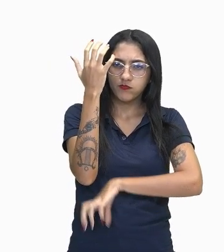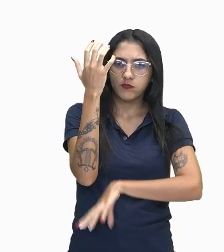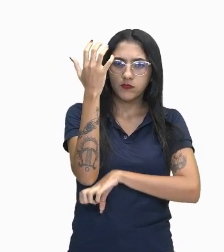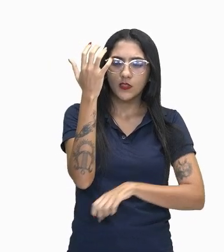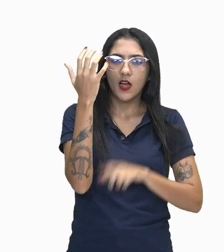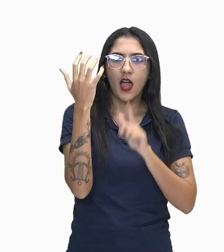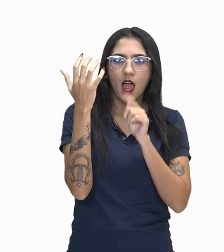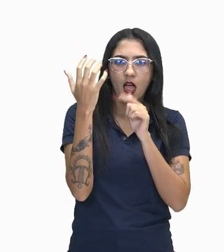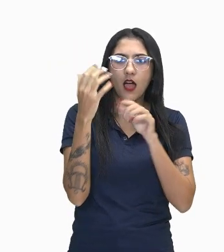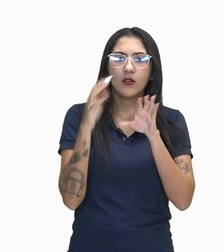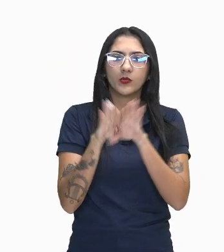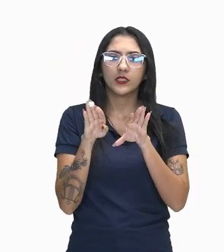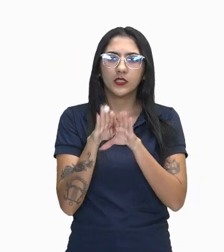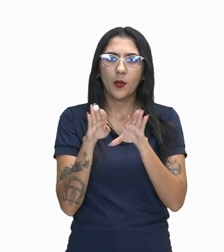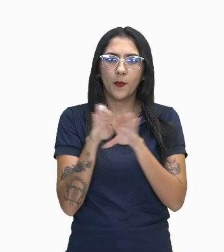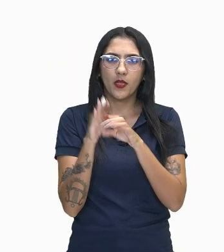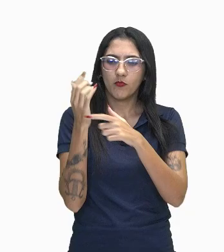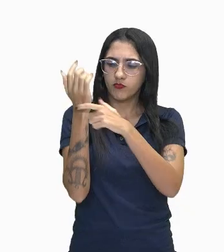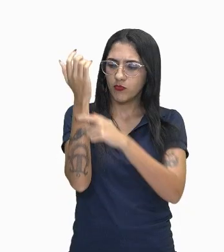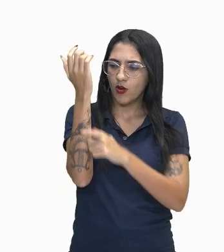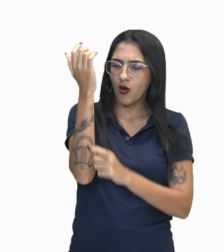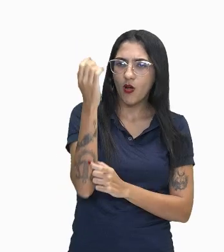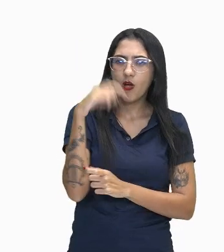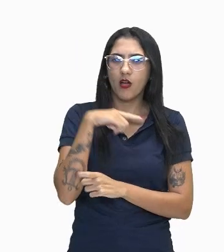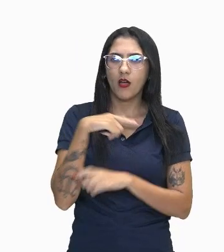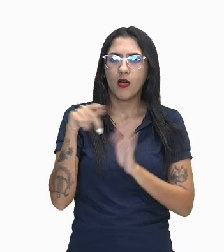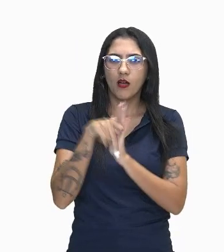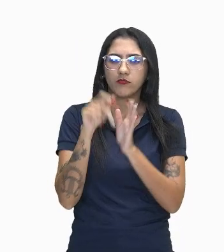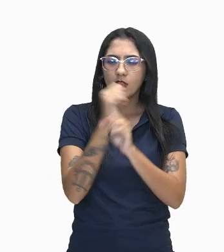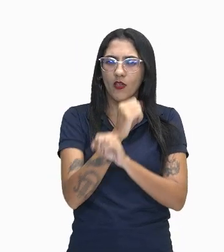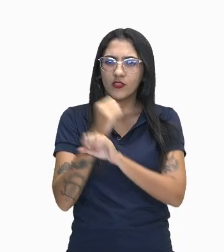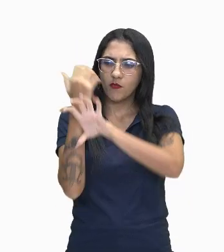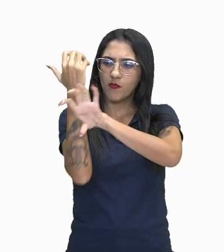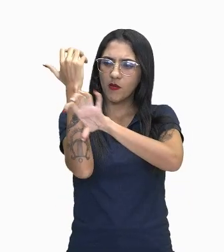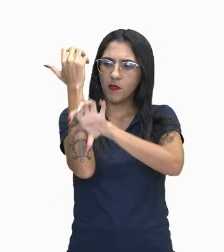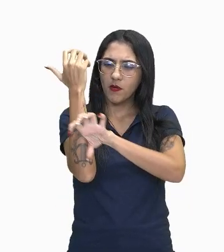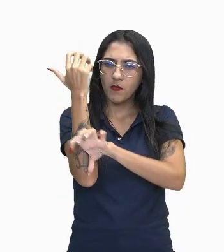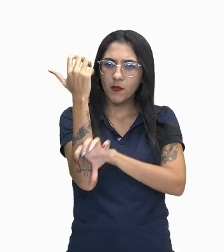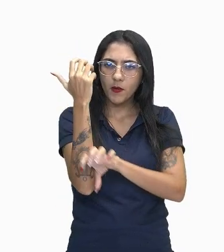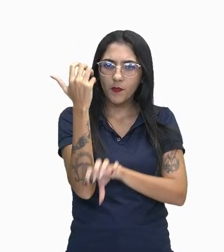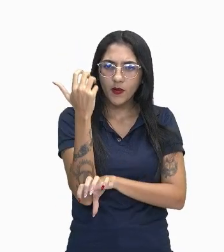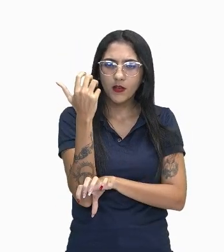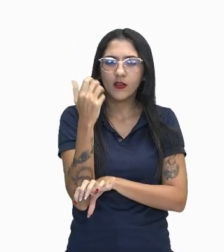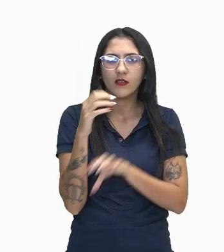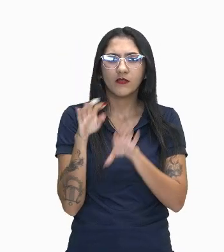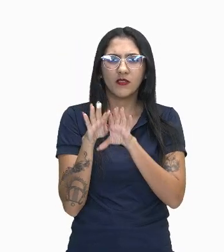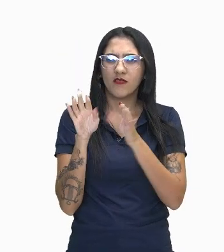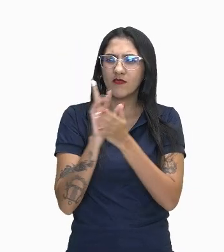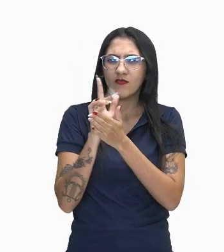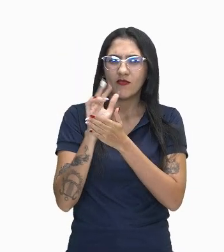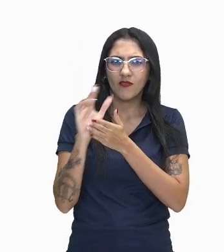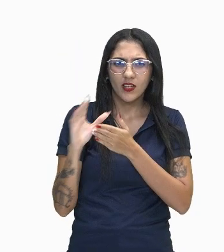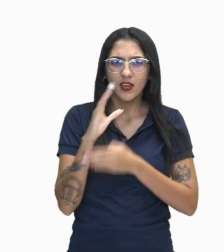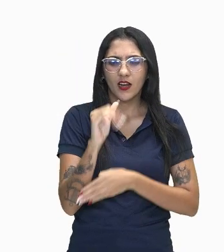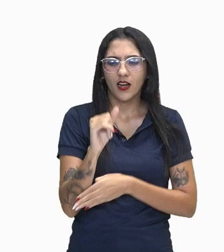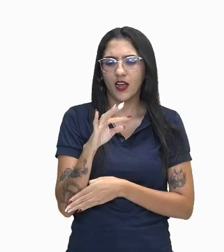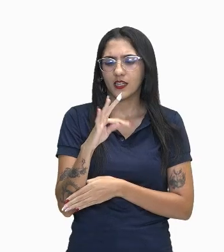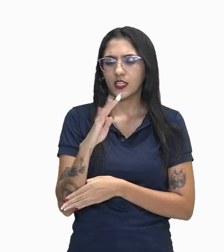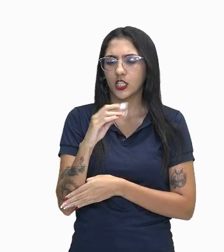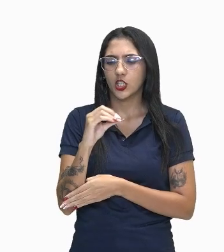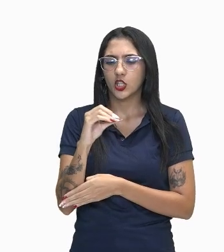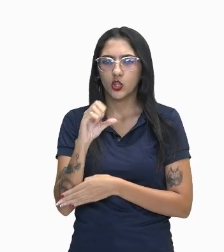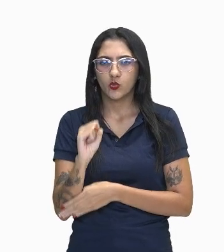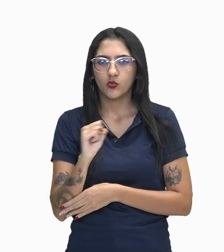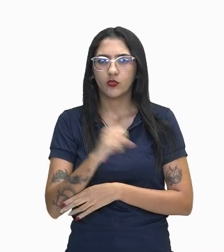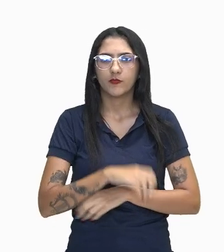as estruturas de defesas que acabam apresentando como os espinhos e os cactos, né, as cactáceas, tá? E